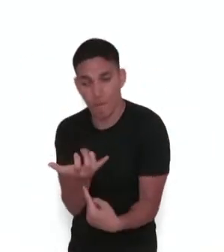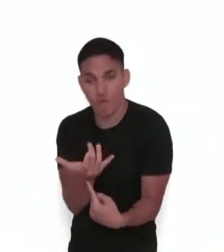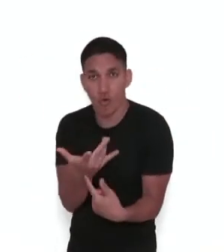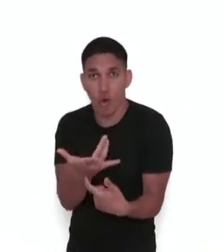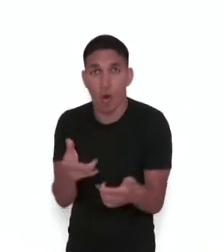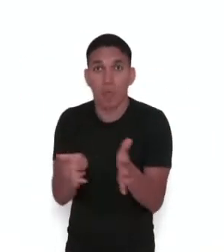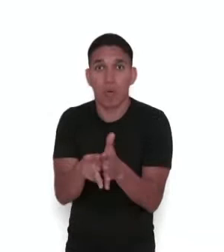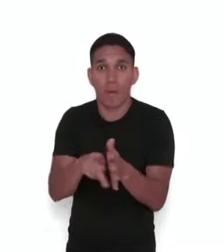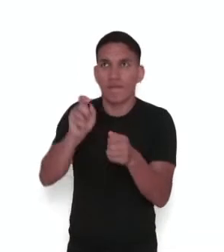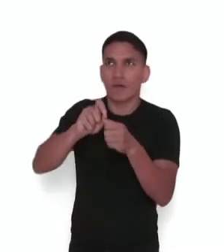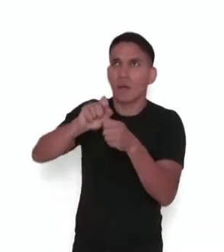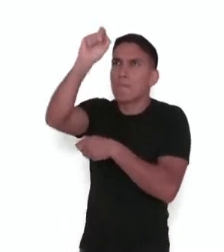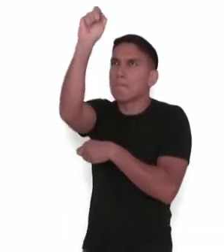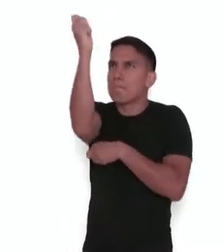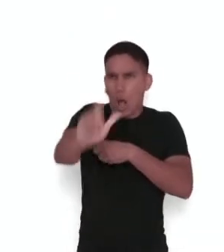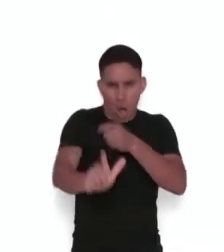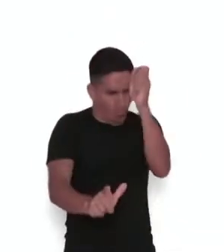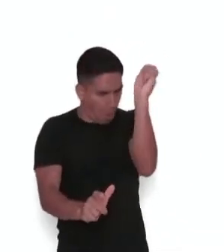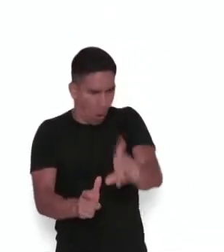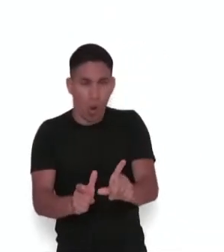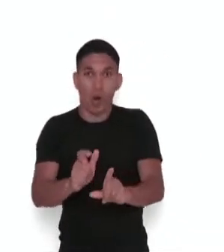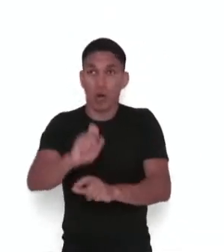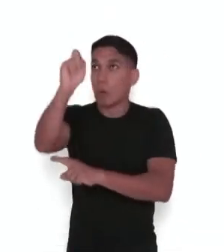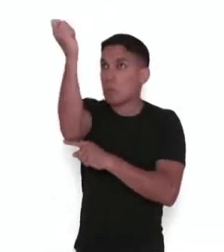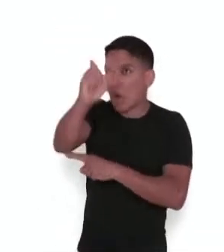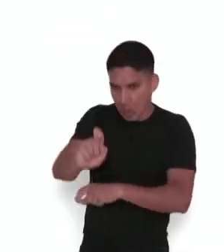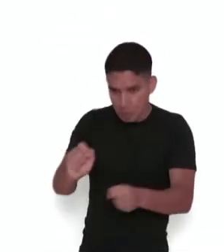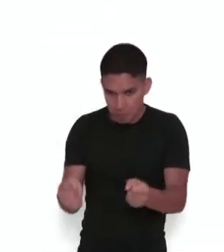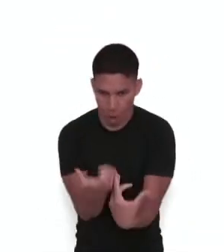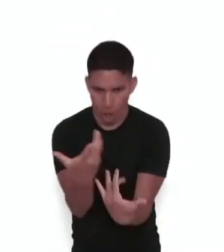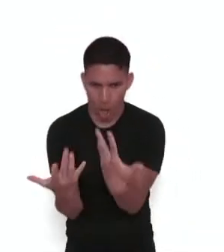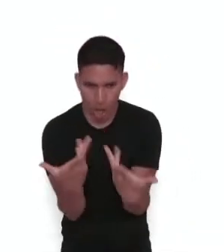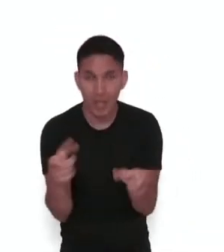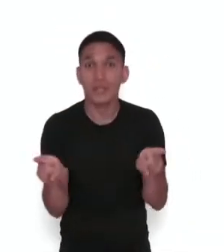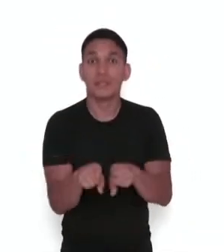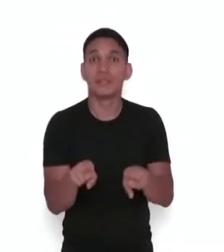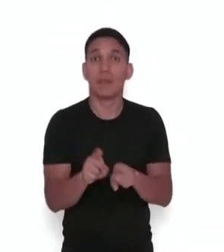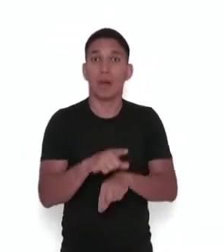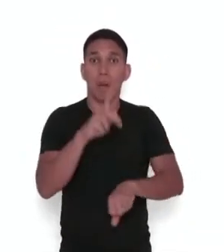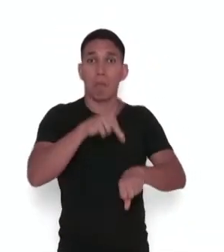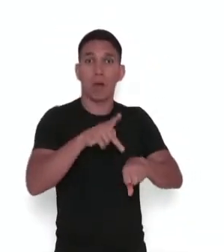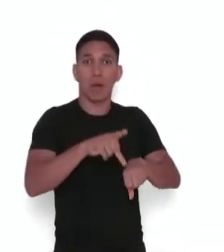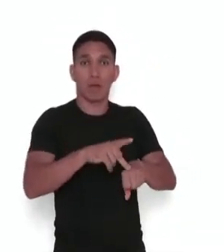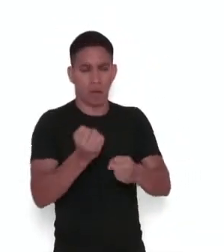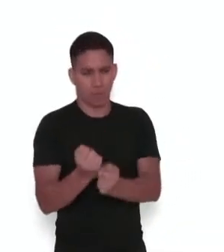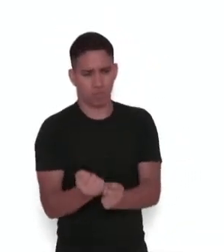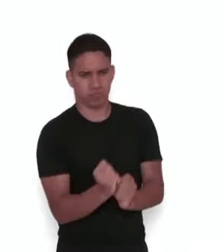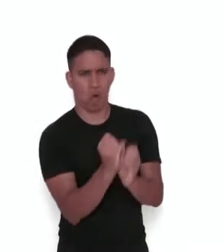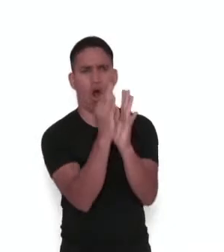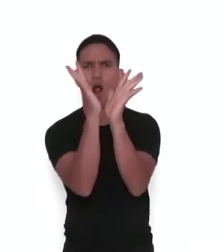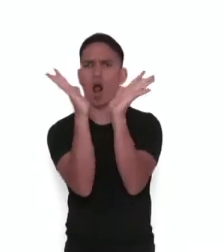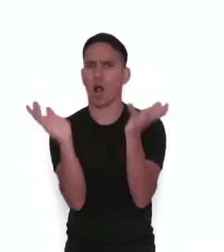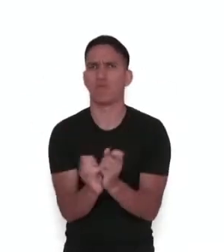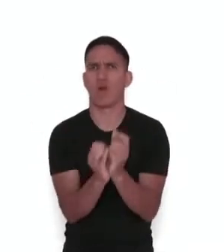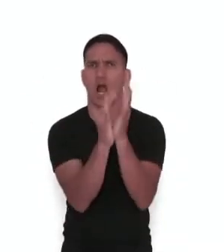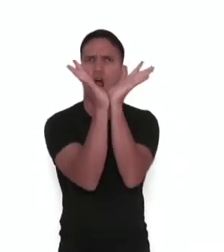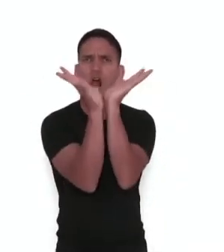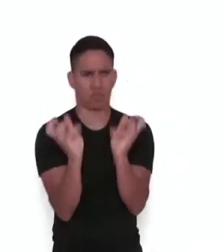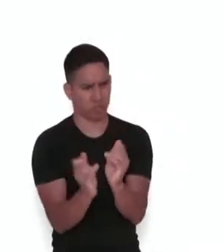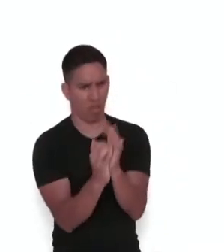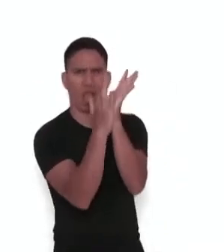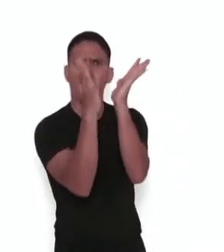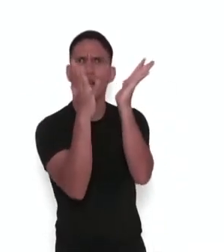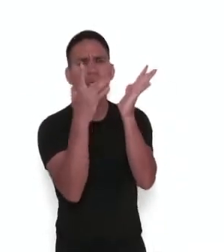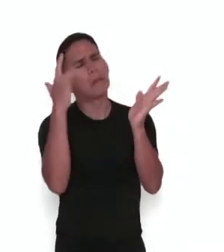produzido por raios que caíam do céu, por rochas incandescentes lançadas por vulcões e pensaram: como será que